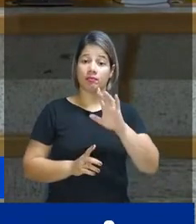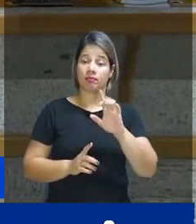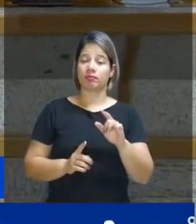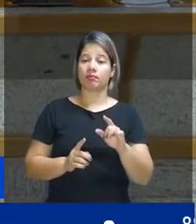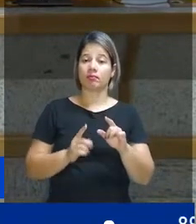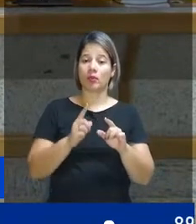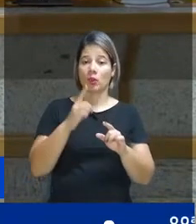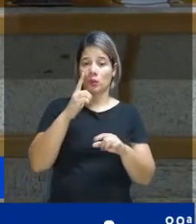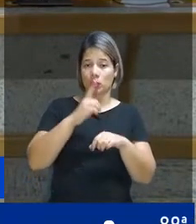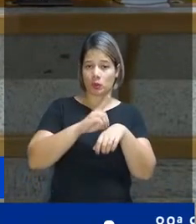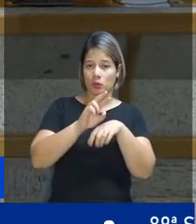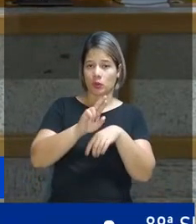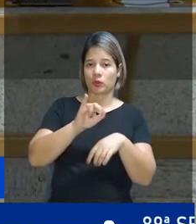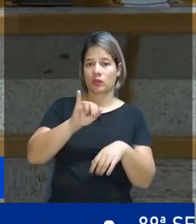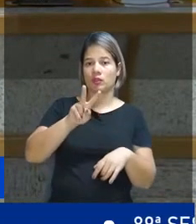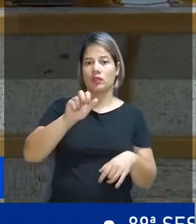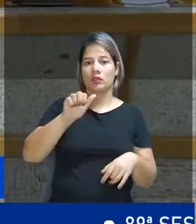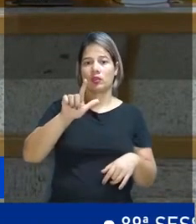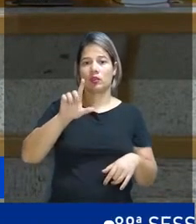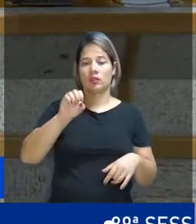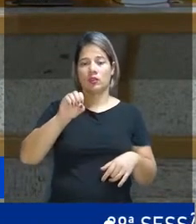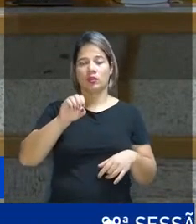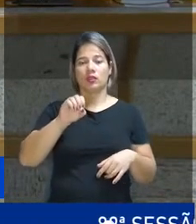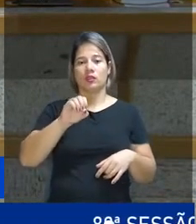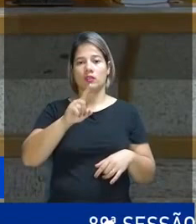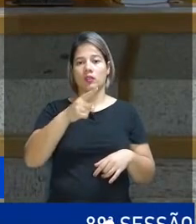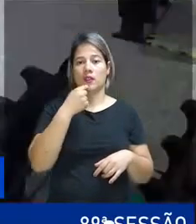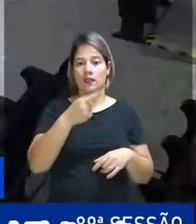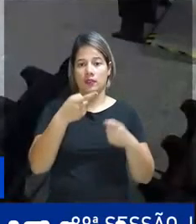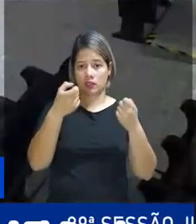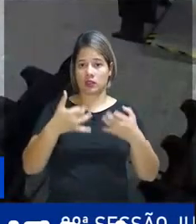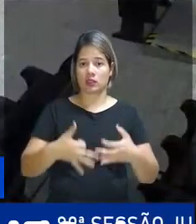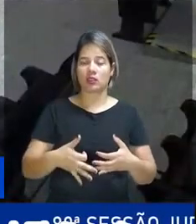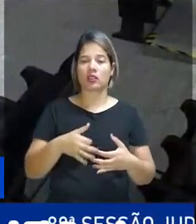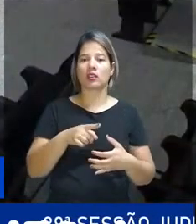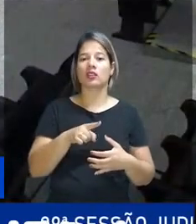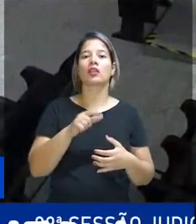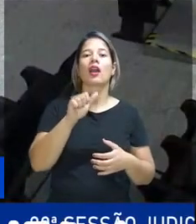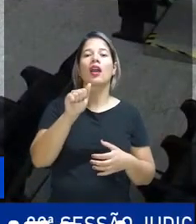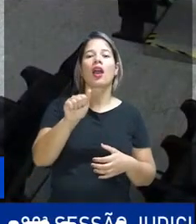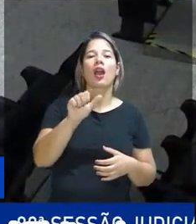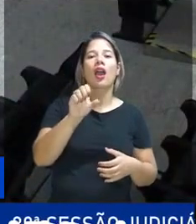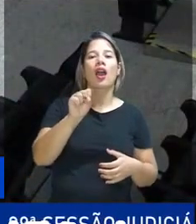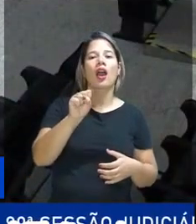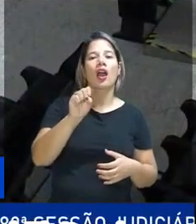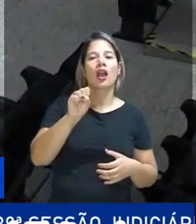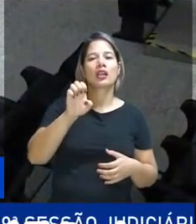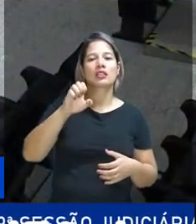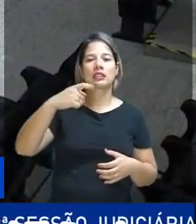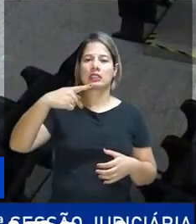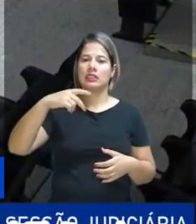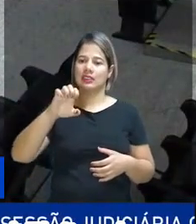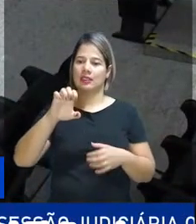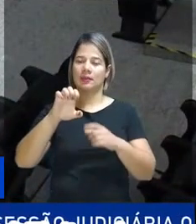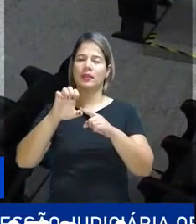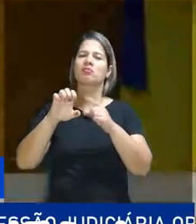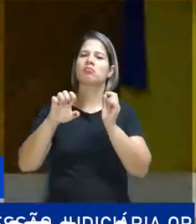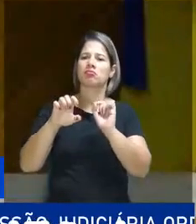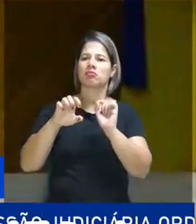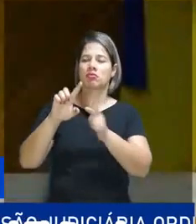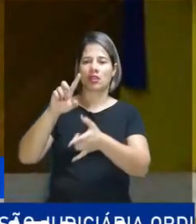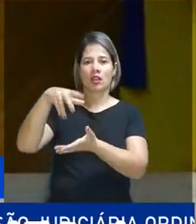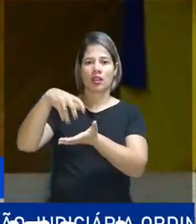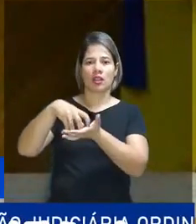Rivaldo trazendo essa questão do NACEP, para aqueles que nos acompanham, NACEP é o órgão técnico vinculado